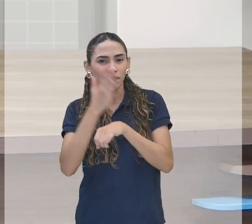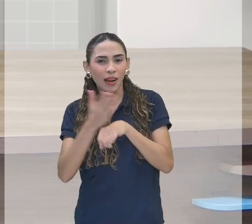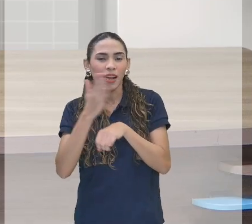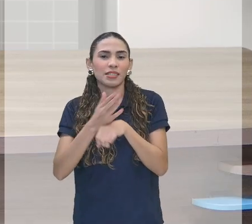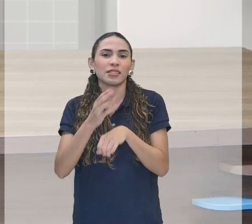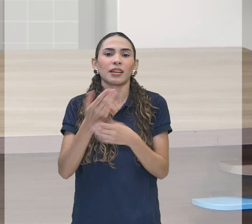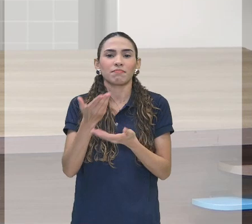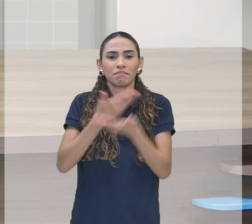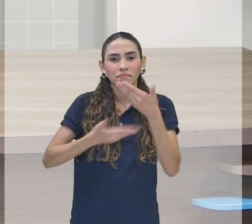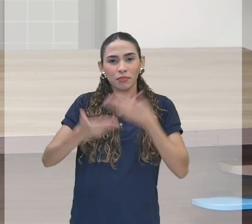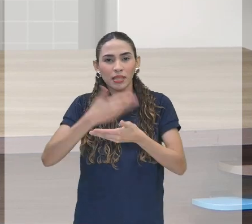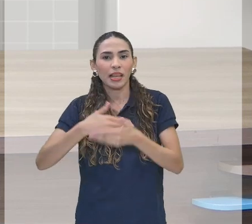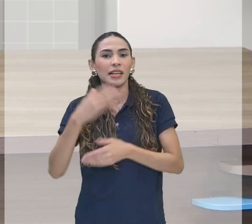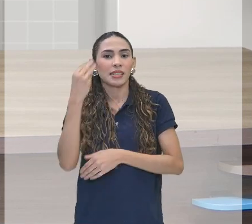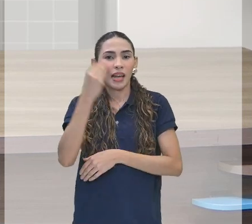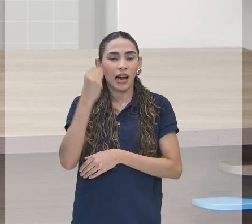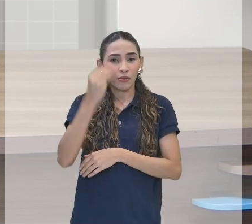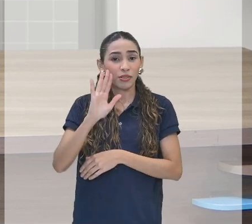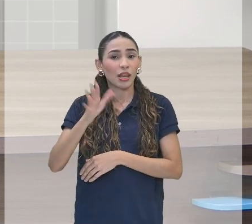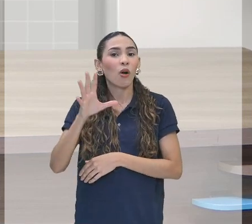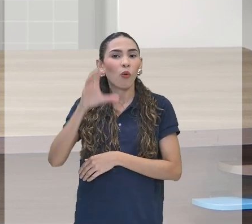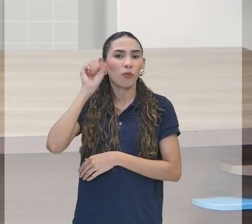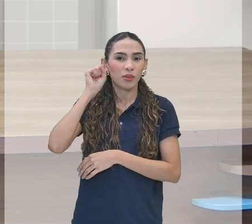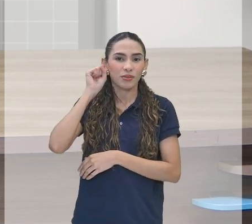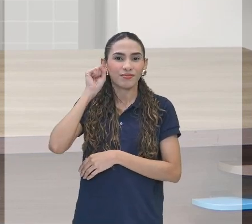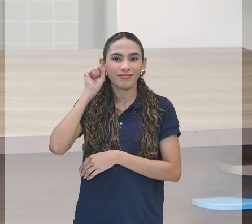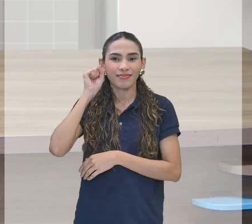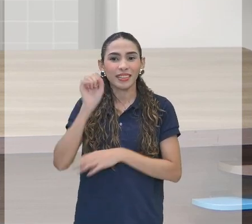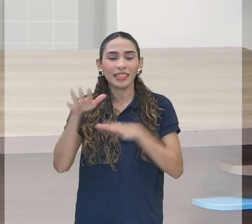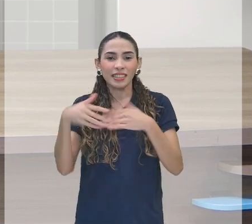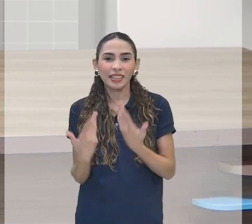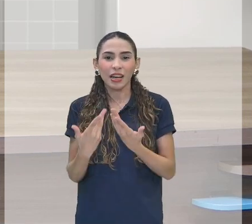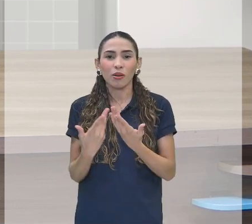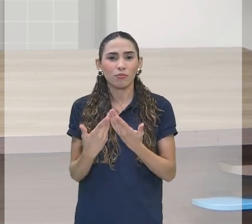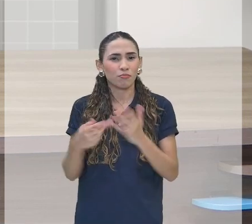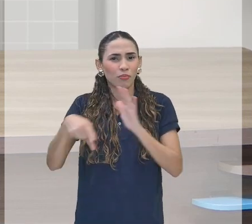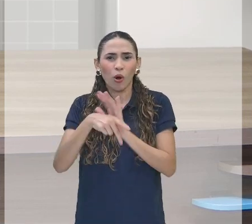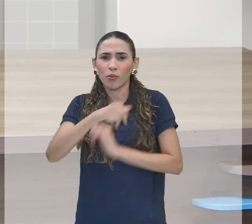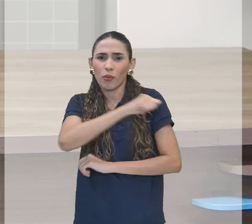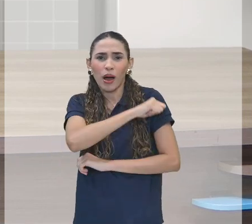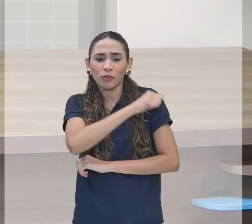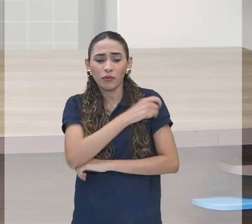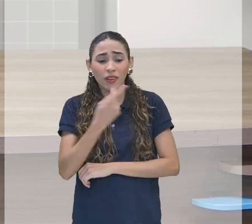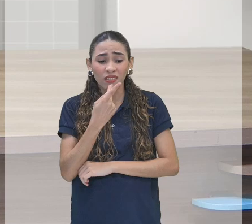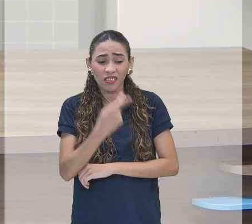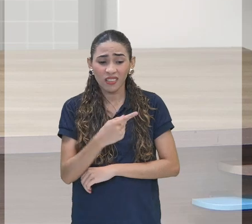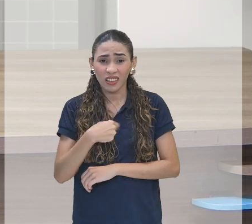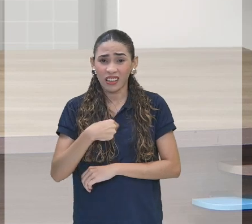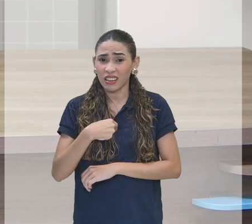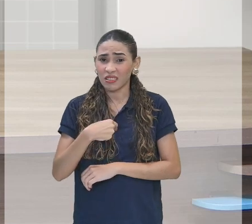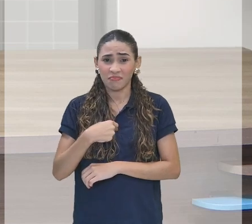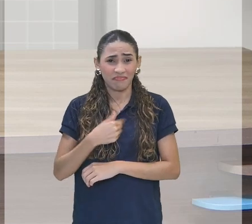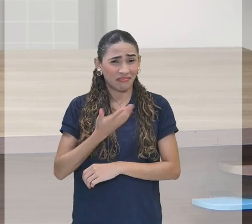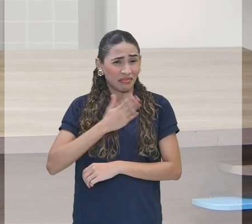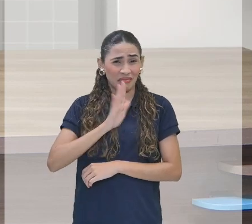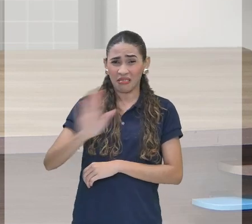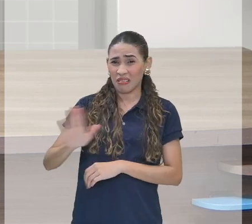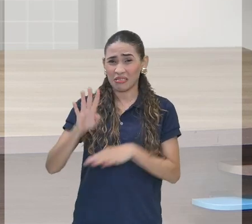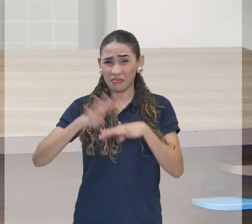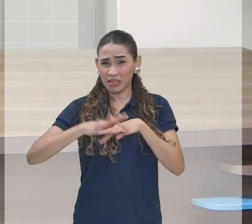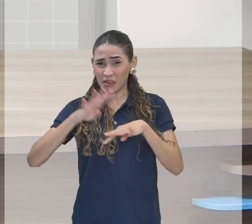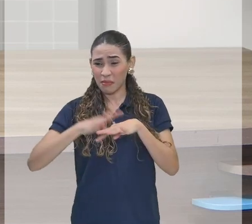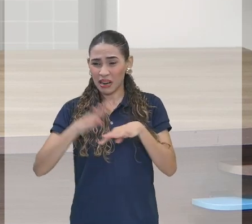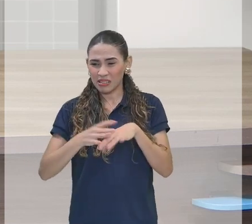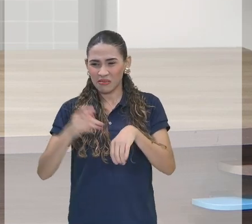estudantes, podem já ter ouvido falar, né, do nosso próprio estudante, dizendo assim, eu odeio matemática, vai chegar